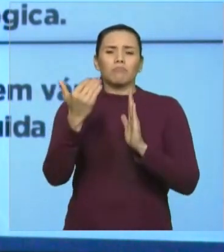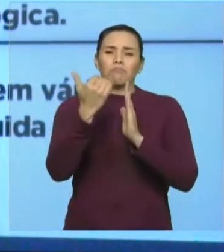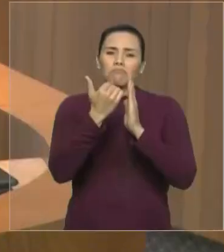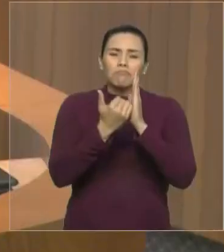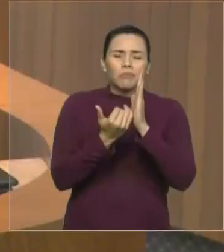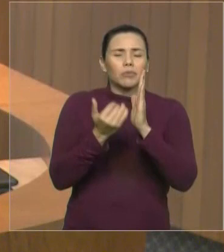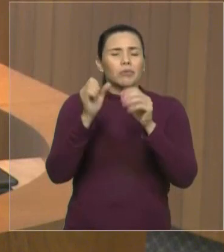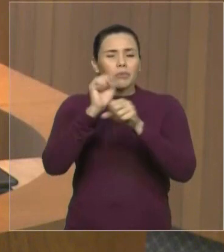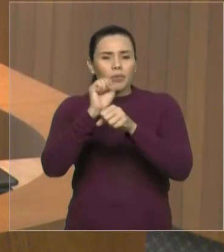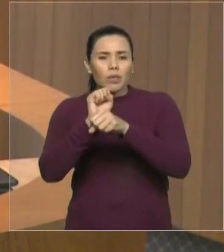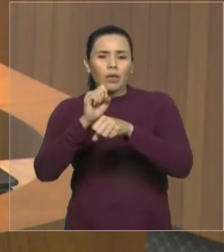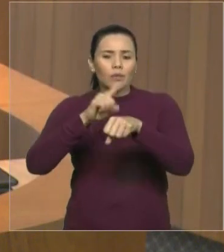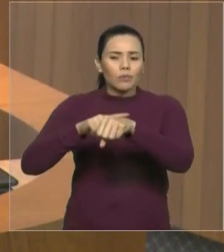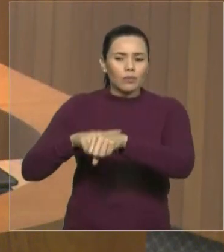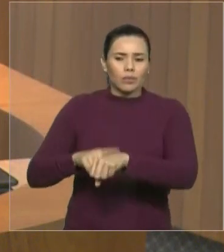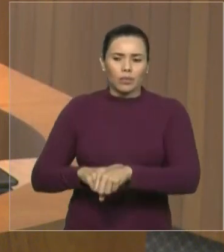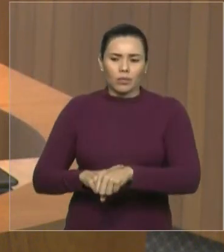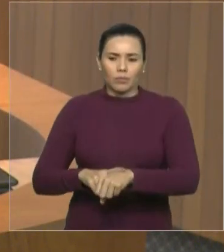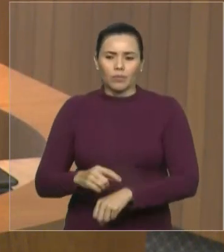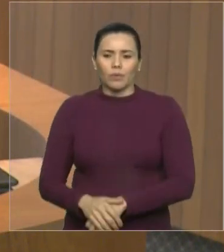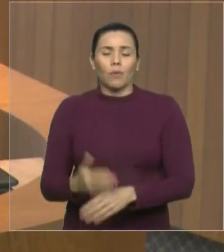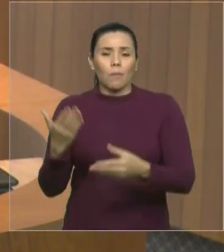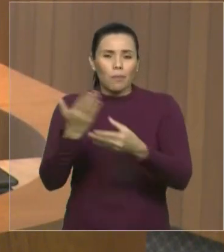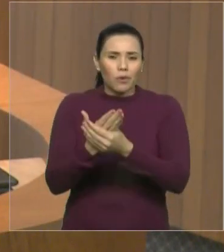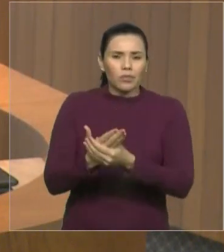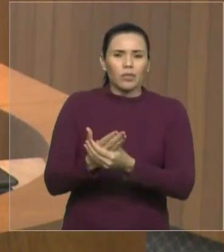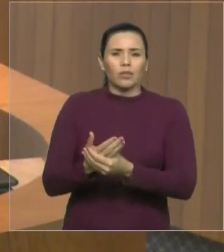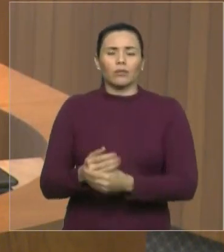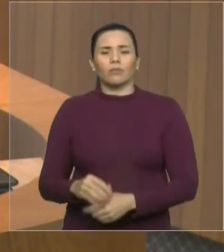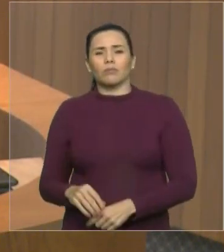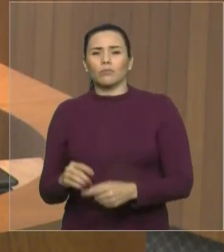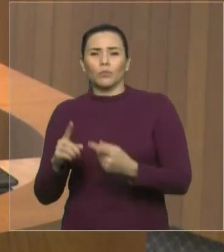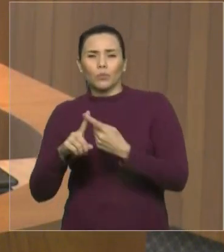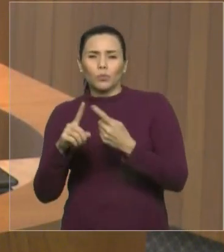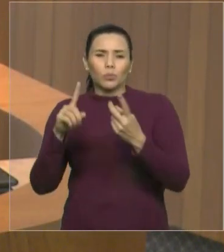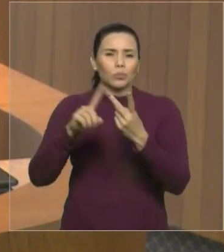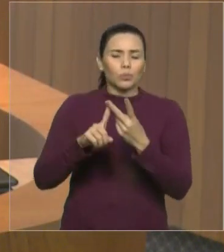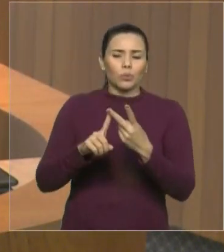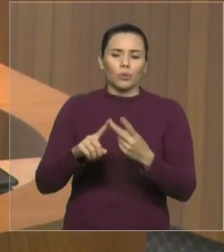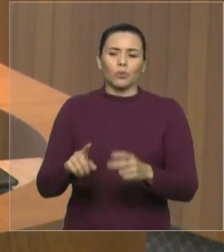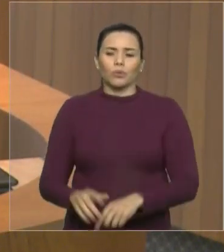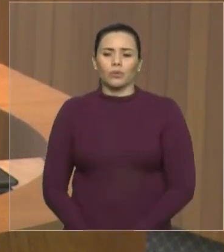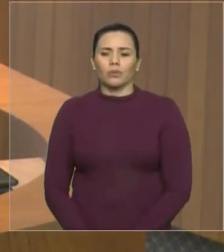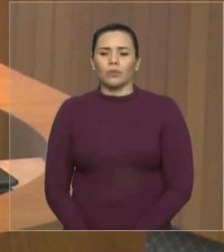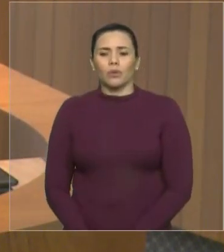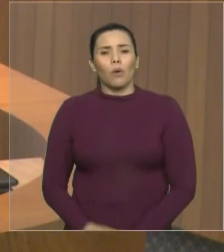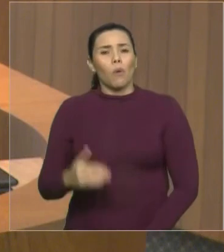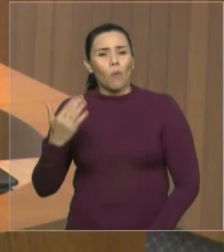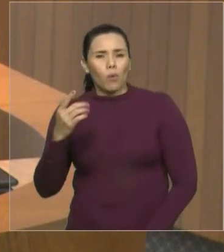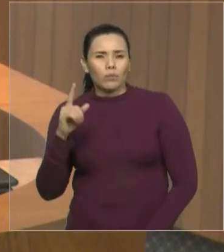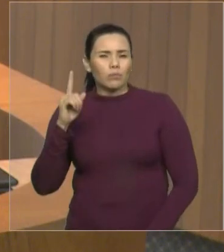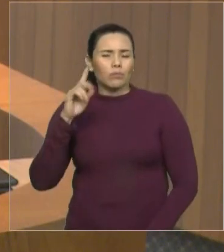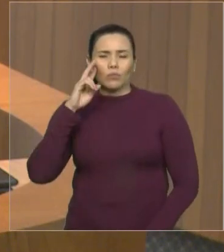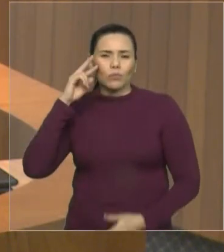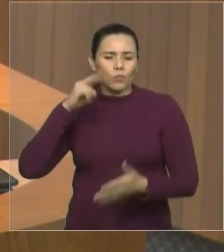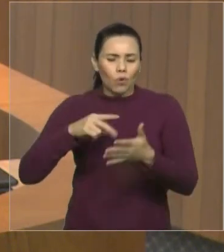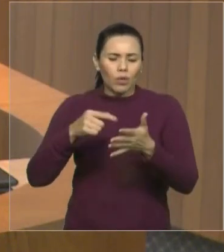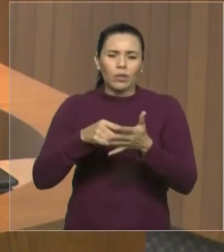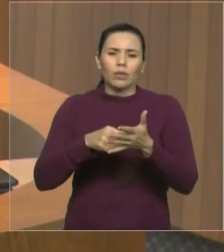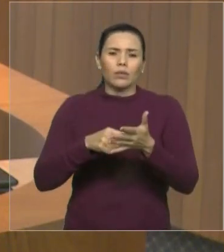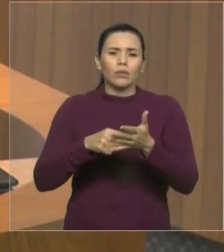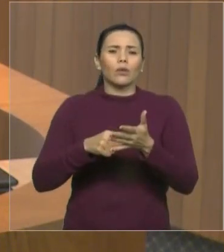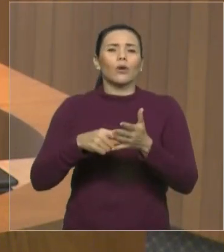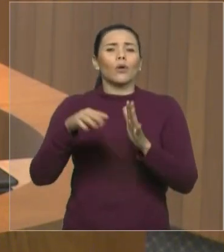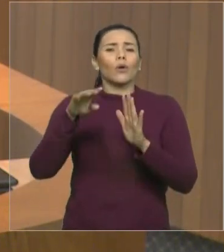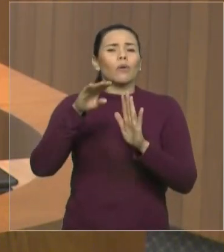seja obrigatório em um processo, em 2 processos, quando você passa a não ter observância ao princípio da cronologia